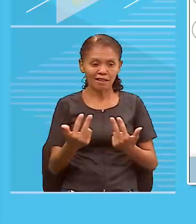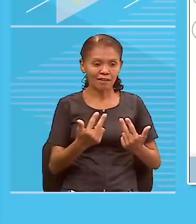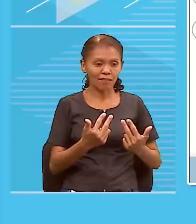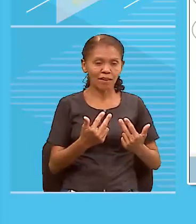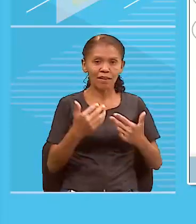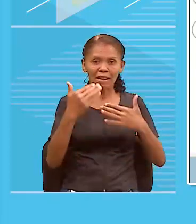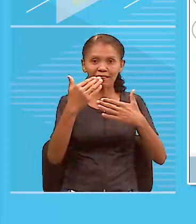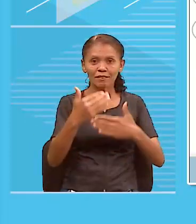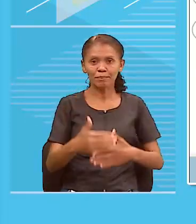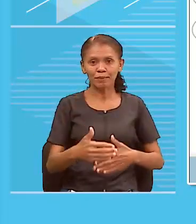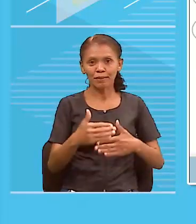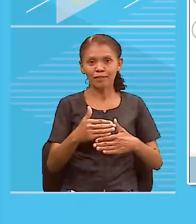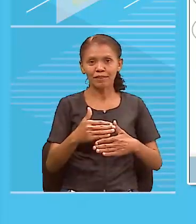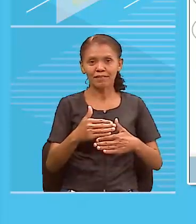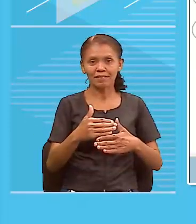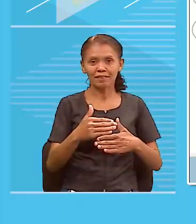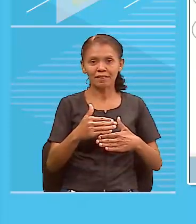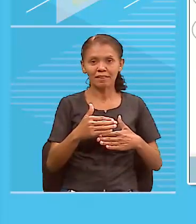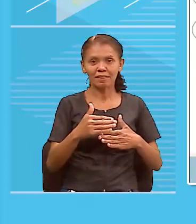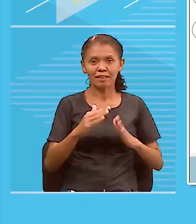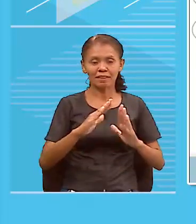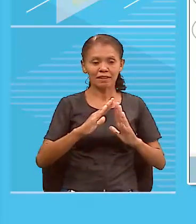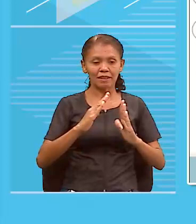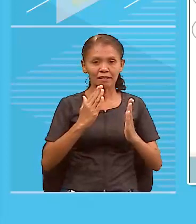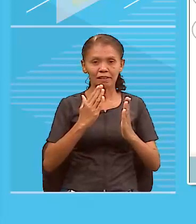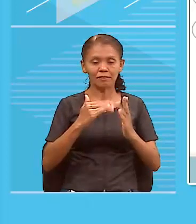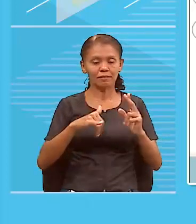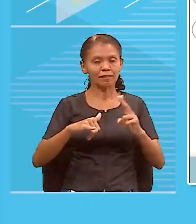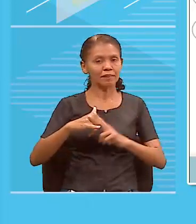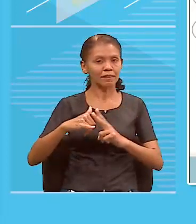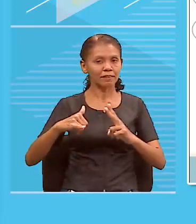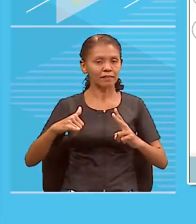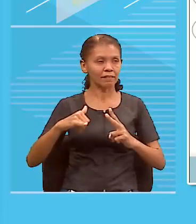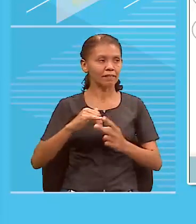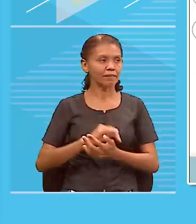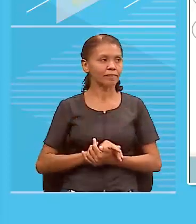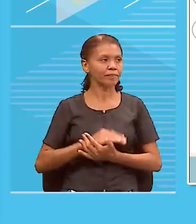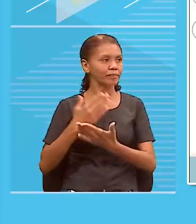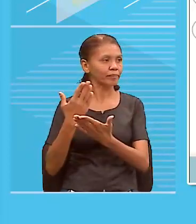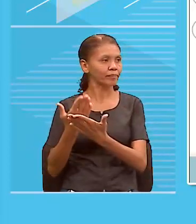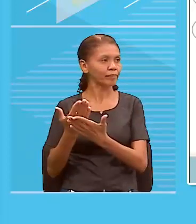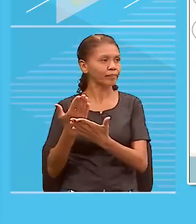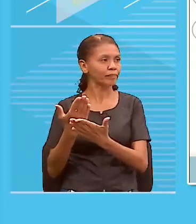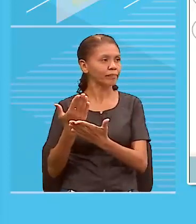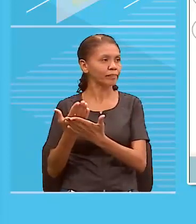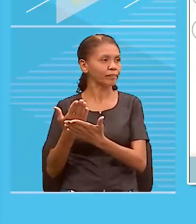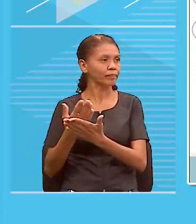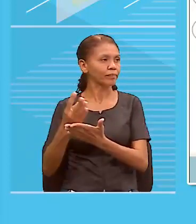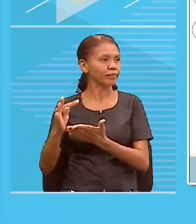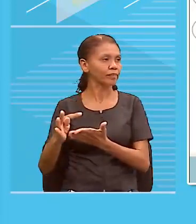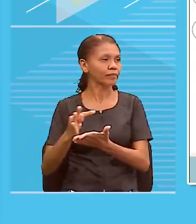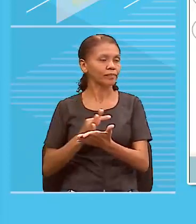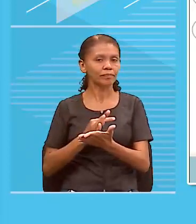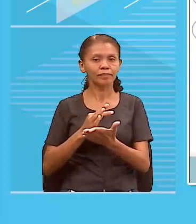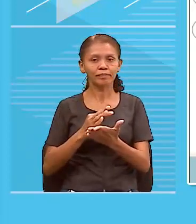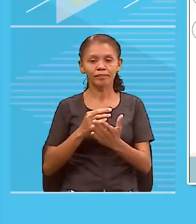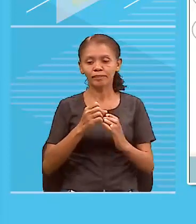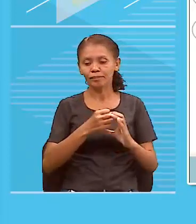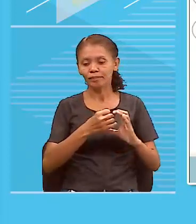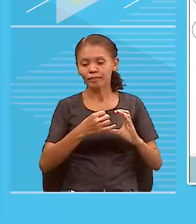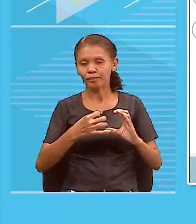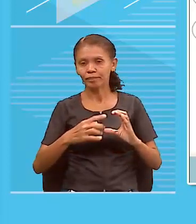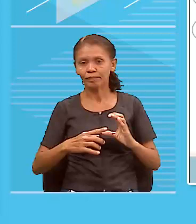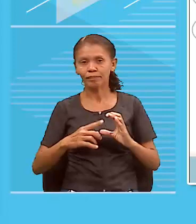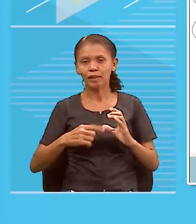forte abraço a cada um de vocês então gente estudo de texto aí nós vamos aprender a caracterizar os textos os